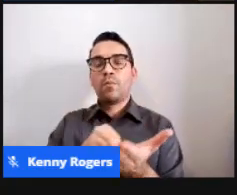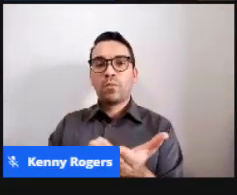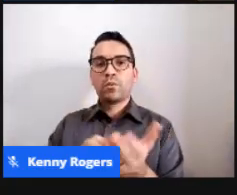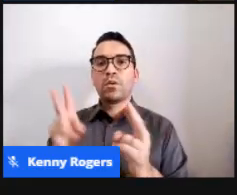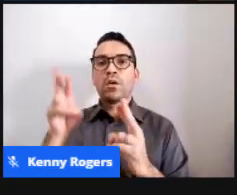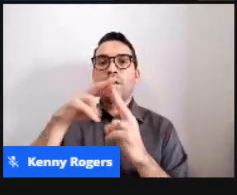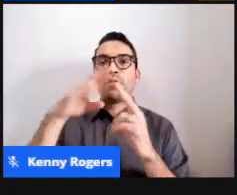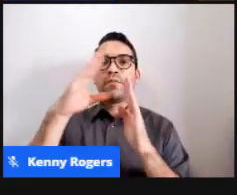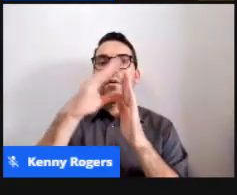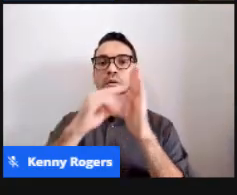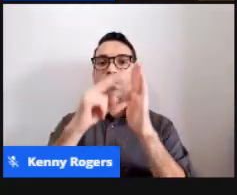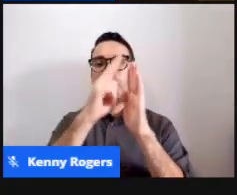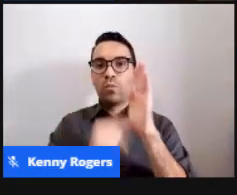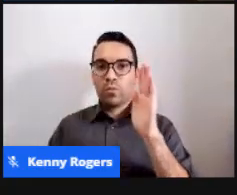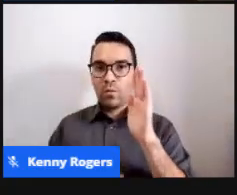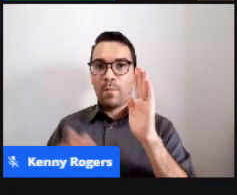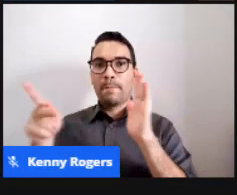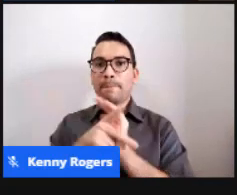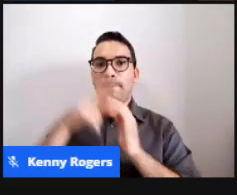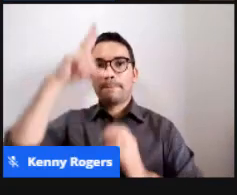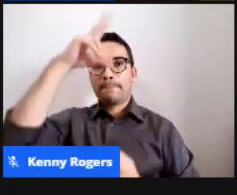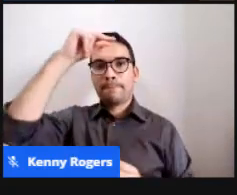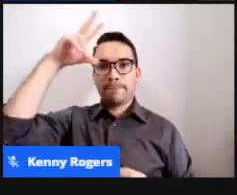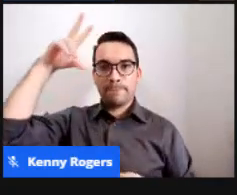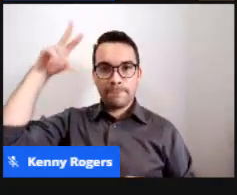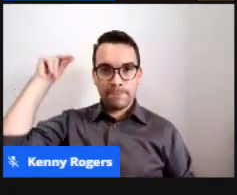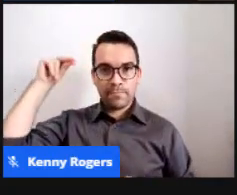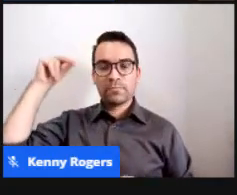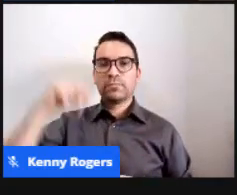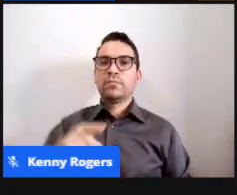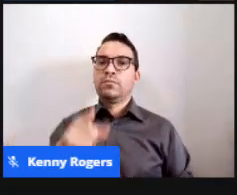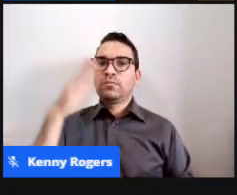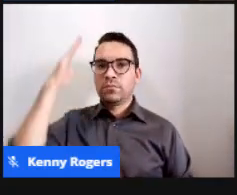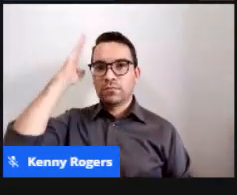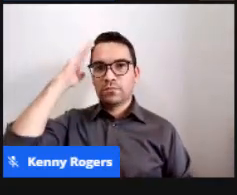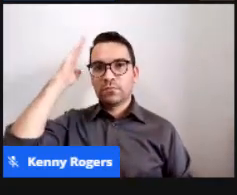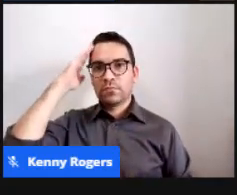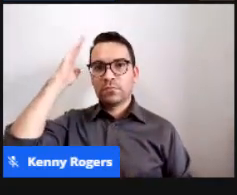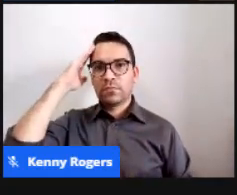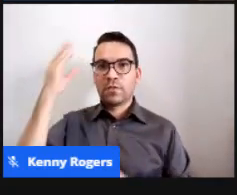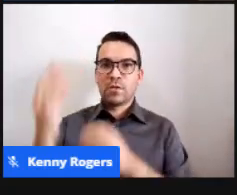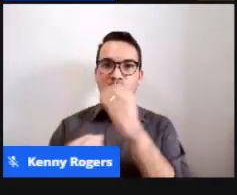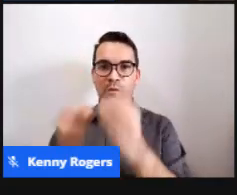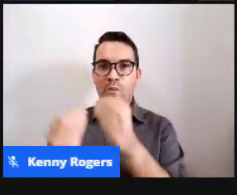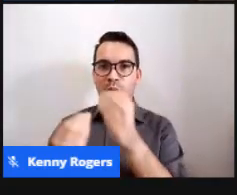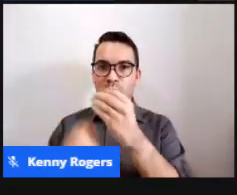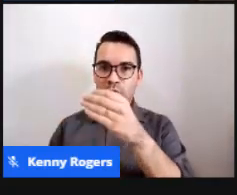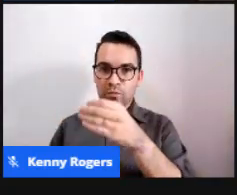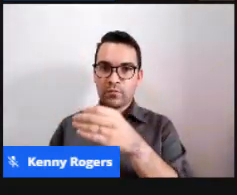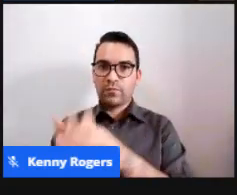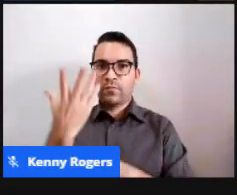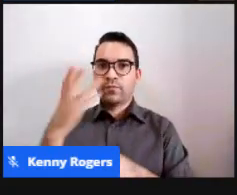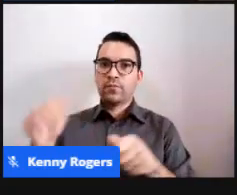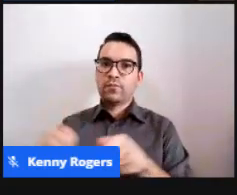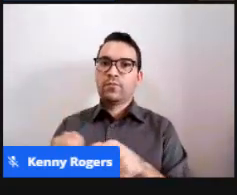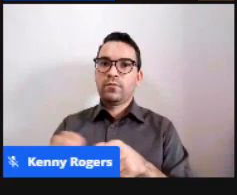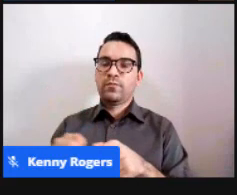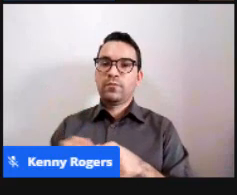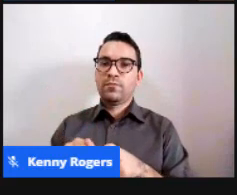essa avaliação diagnóstica que foi feita, vocês já sabem por que ela foi feita, né? Ela é uma necessidade, né, colocada